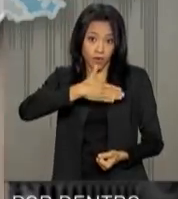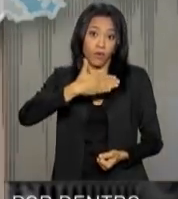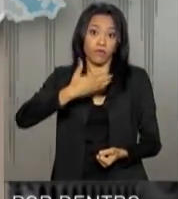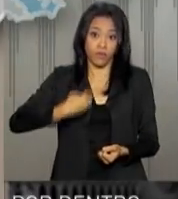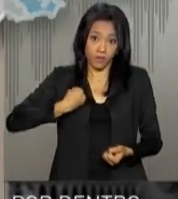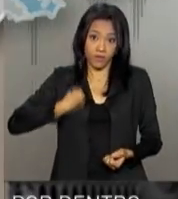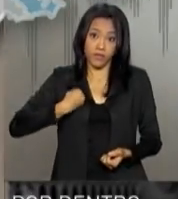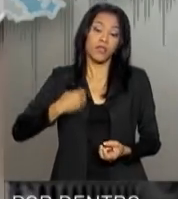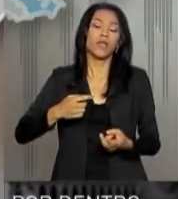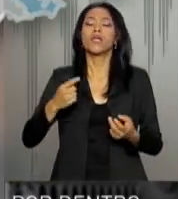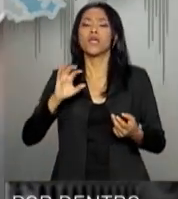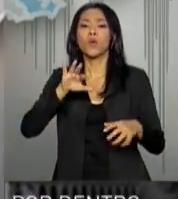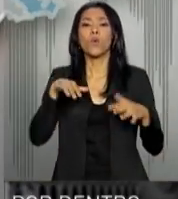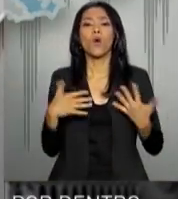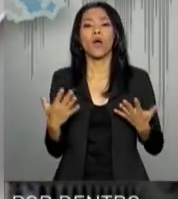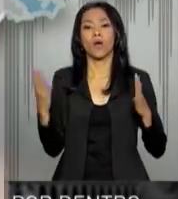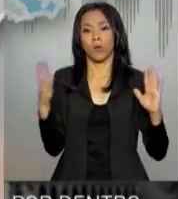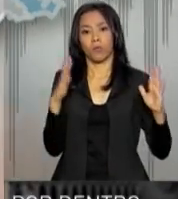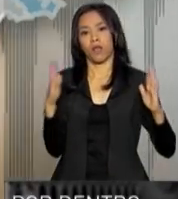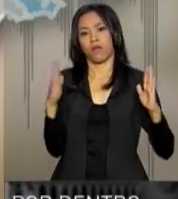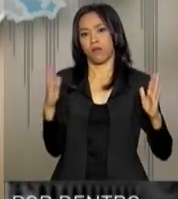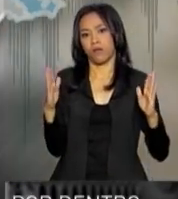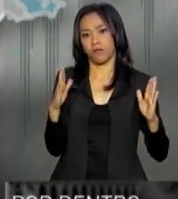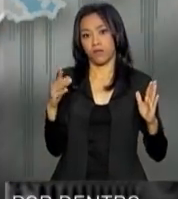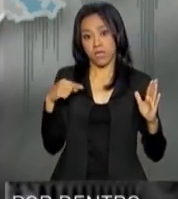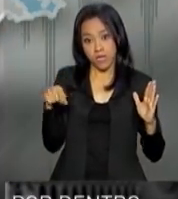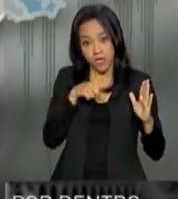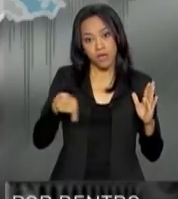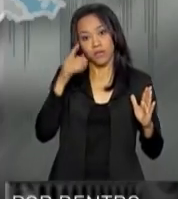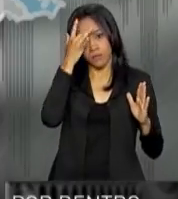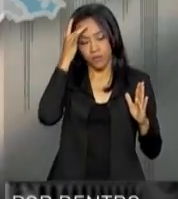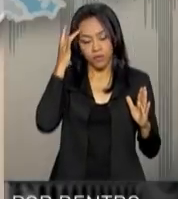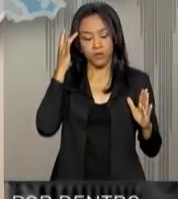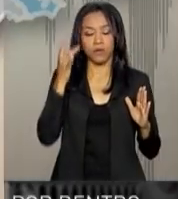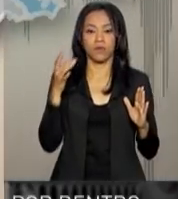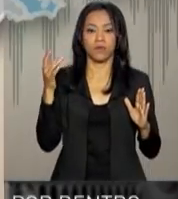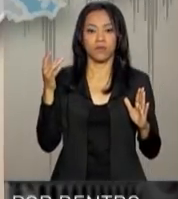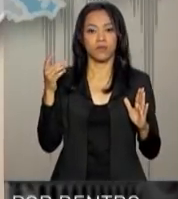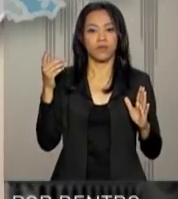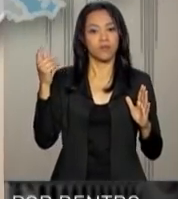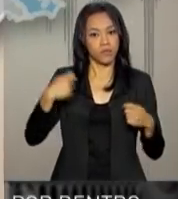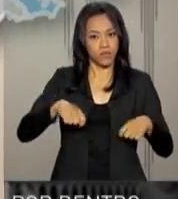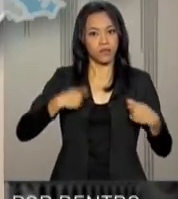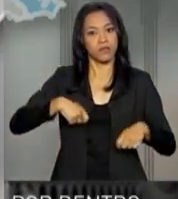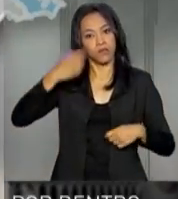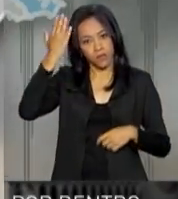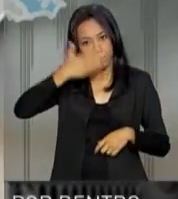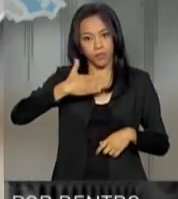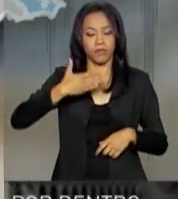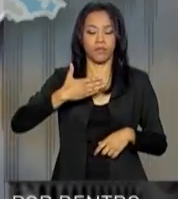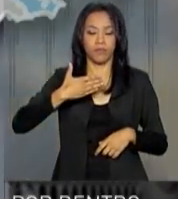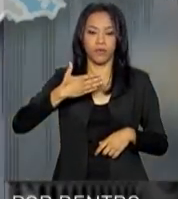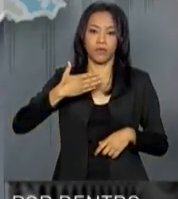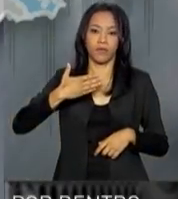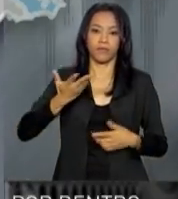o prazo para que essas pessoas façam então essa prova junto ao inss